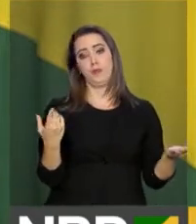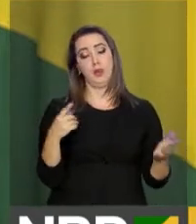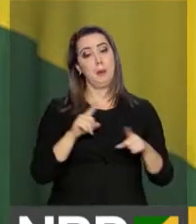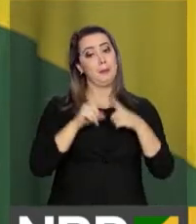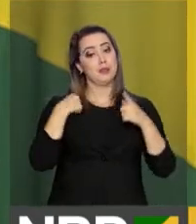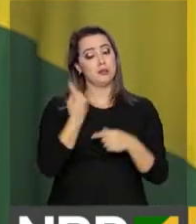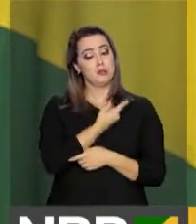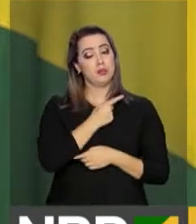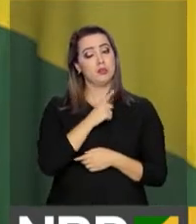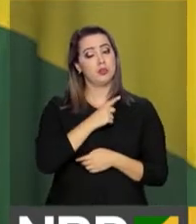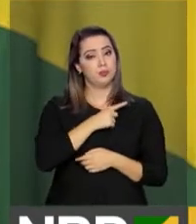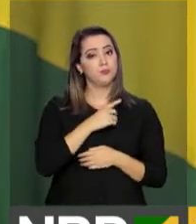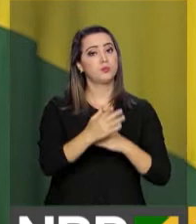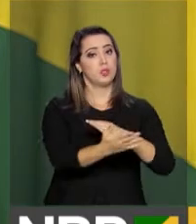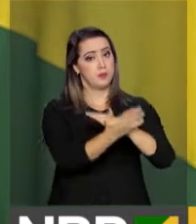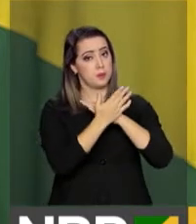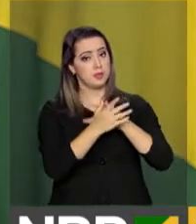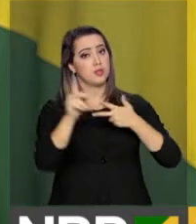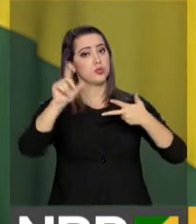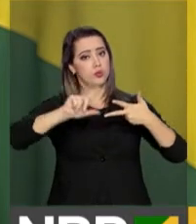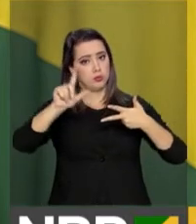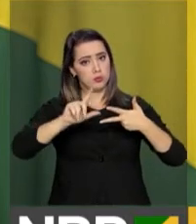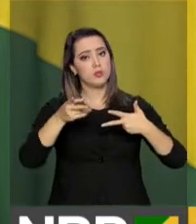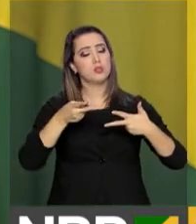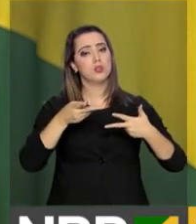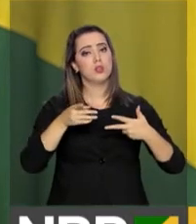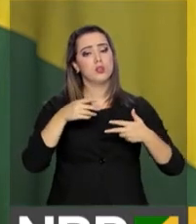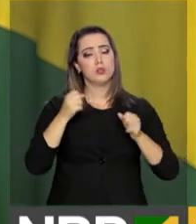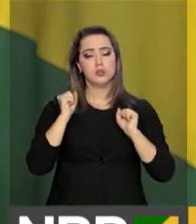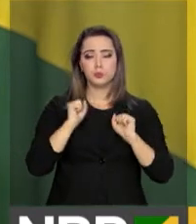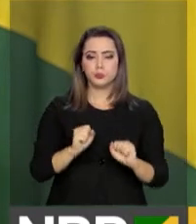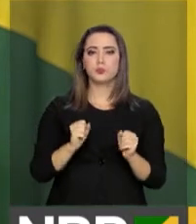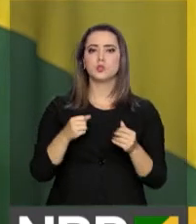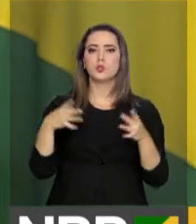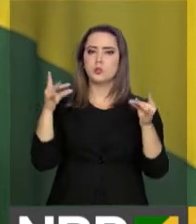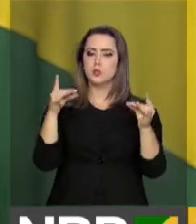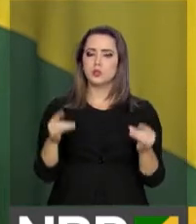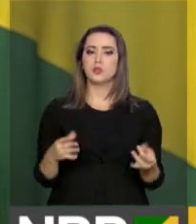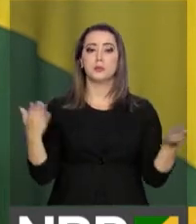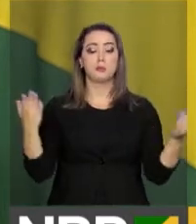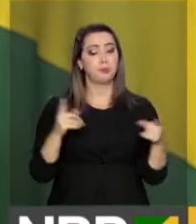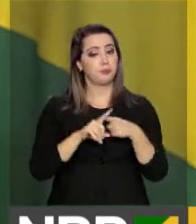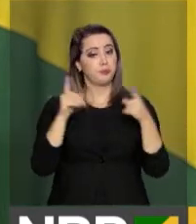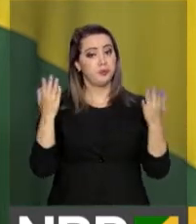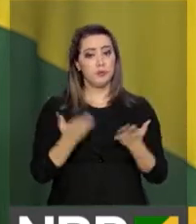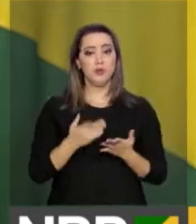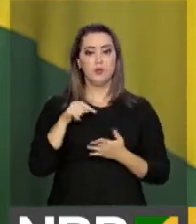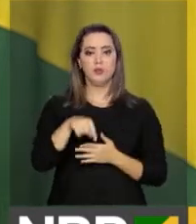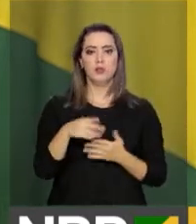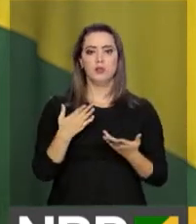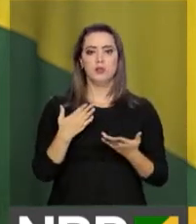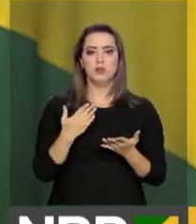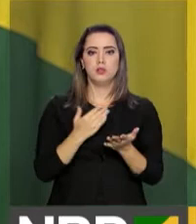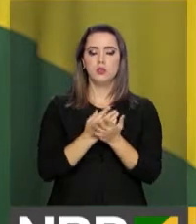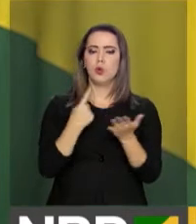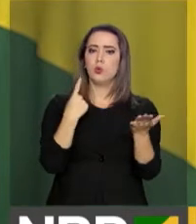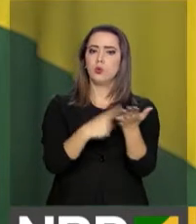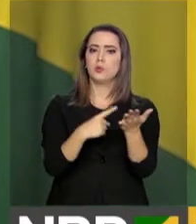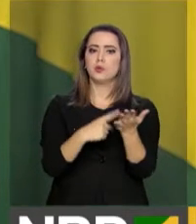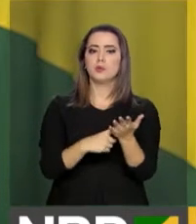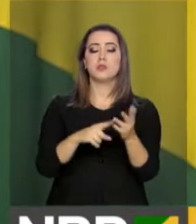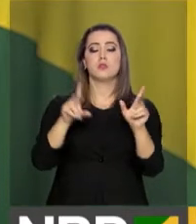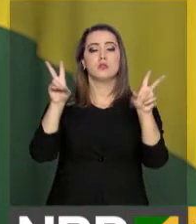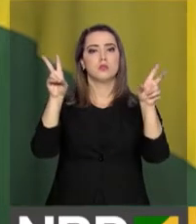isso eu pude fazer essa descrição que fiz até agora mas neste momento está na pauta a